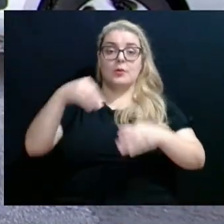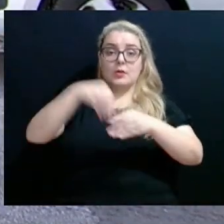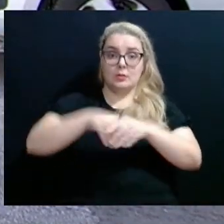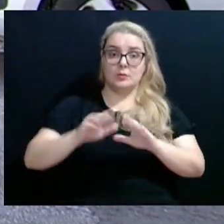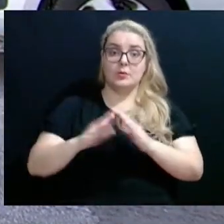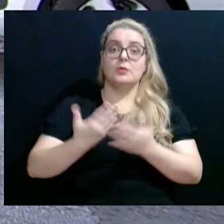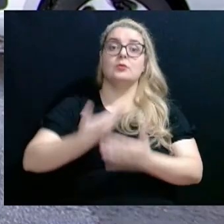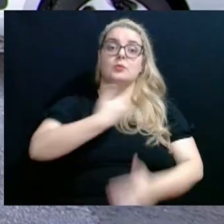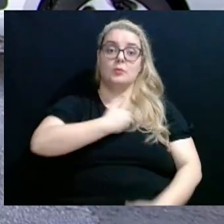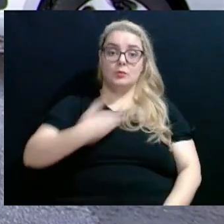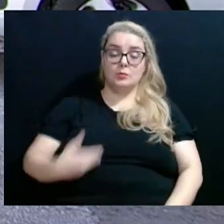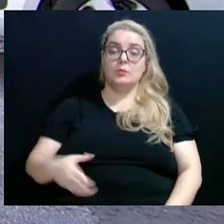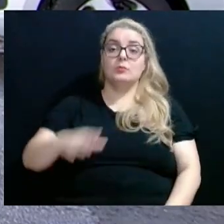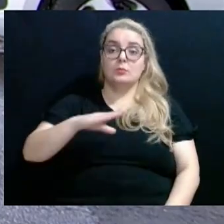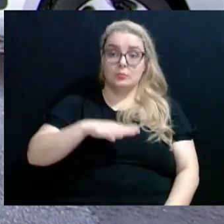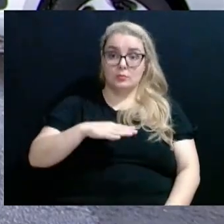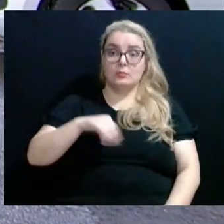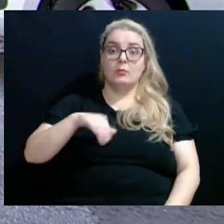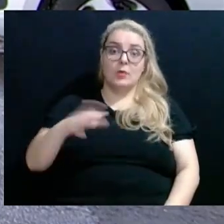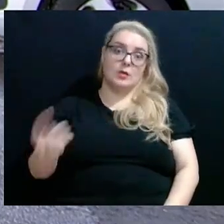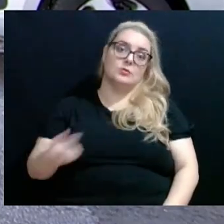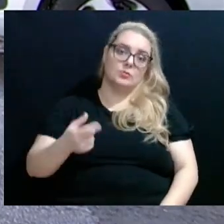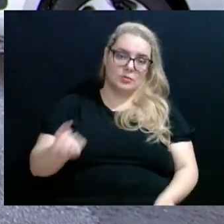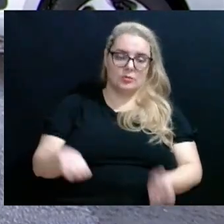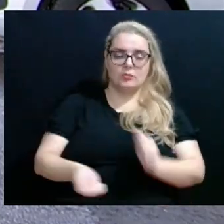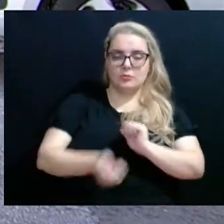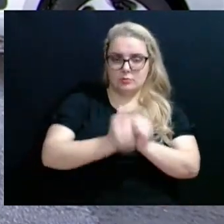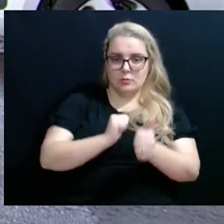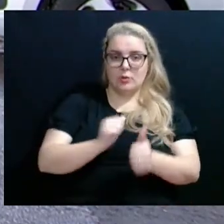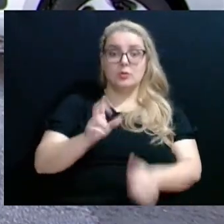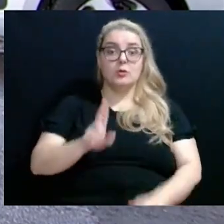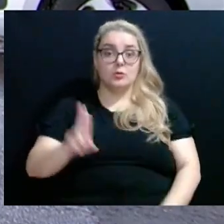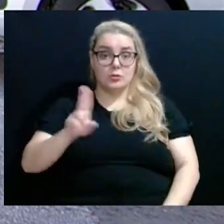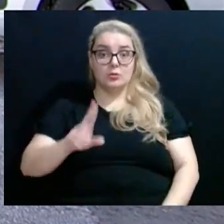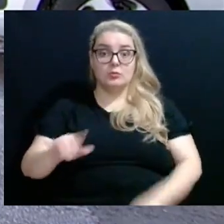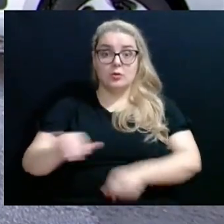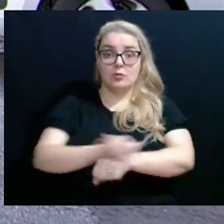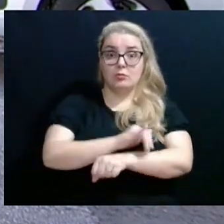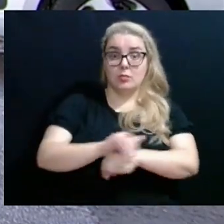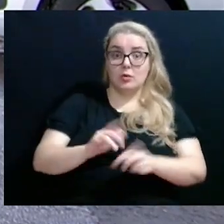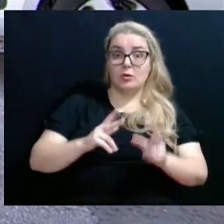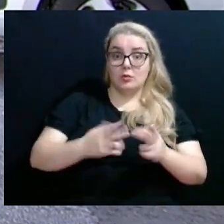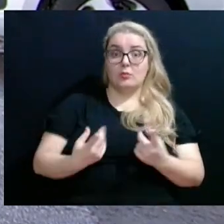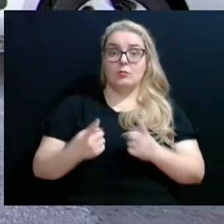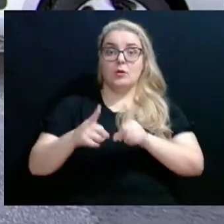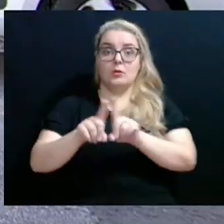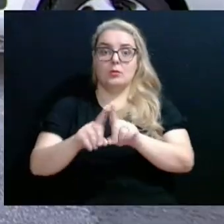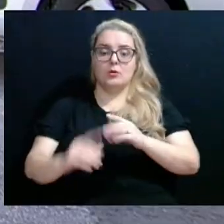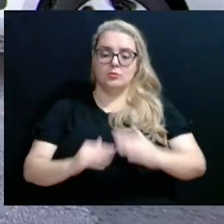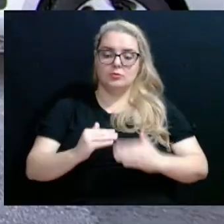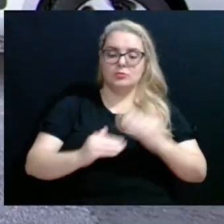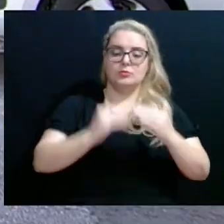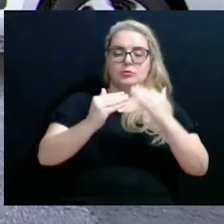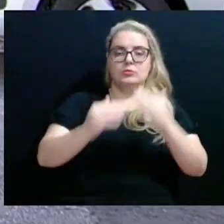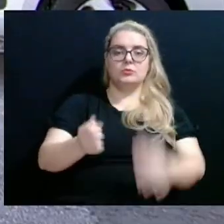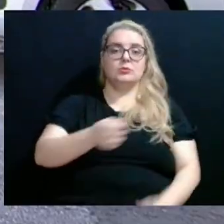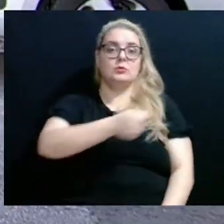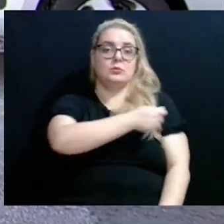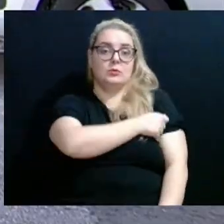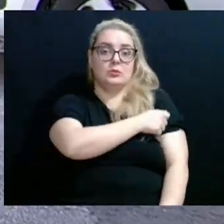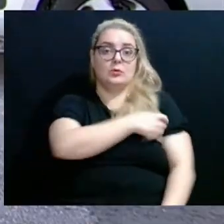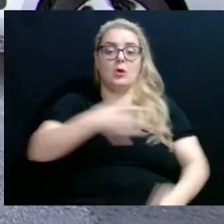de Campinas para além de um esporte, mas utilizar da ferramenta como aliada no desenvolvimento dos alunos,